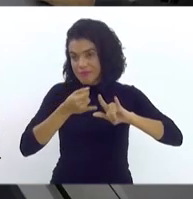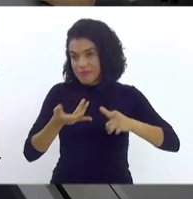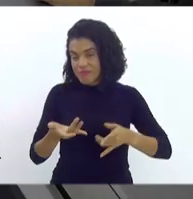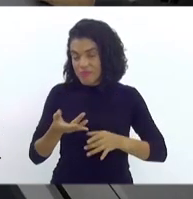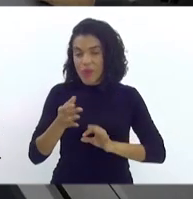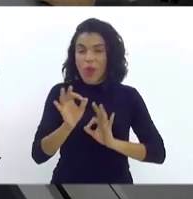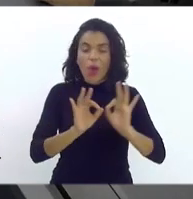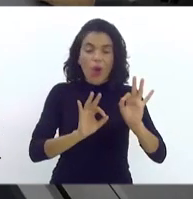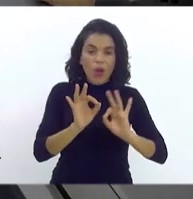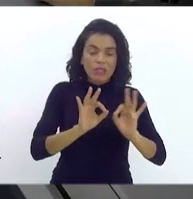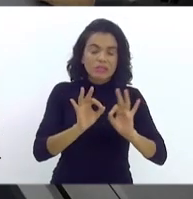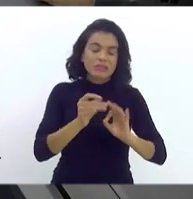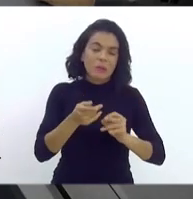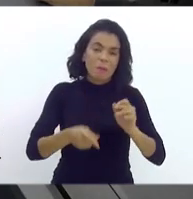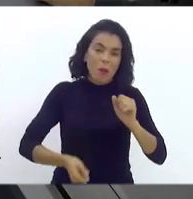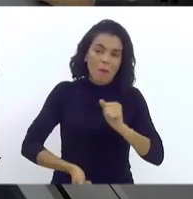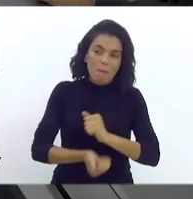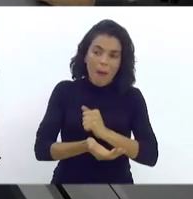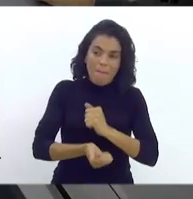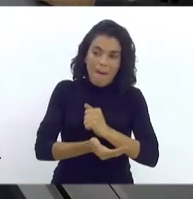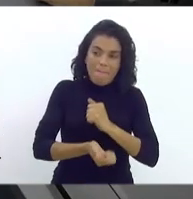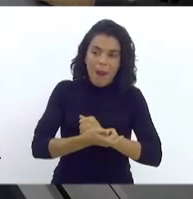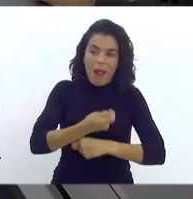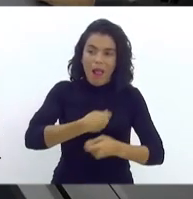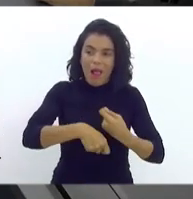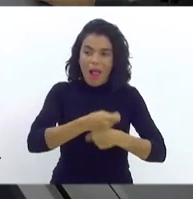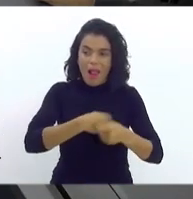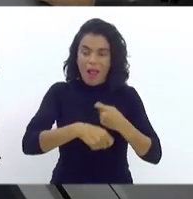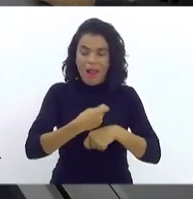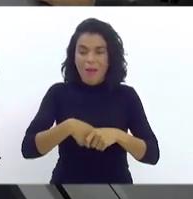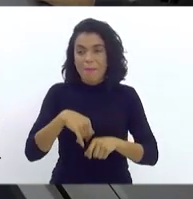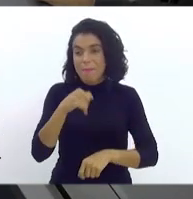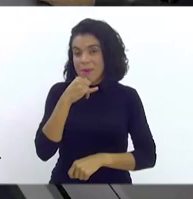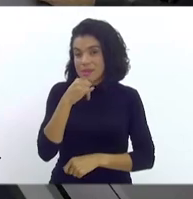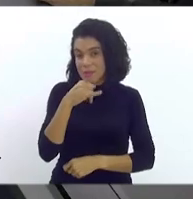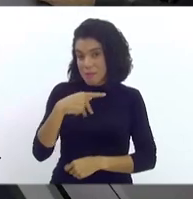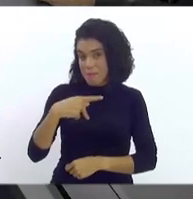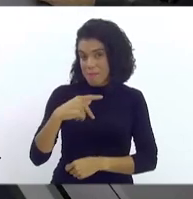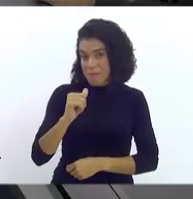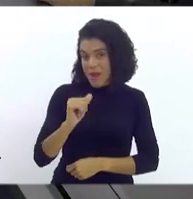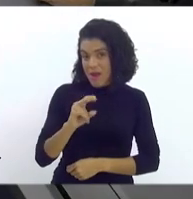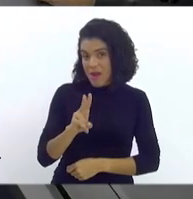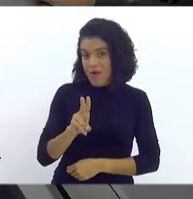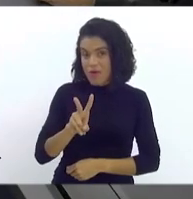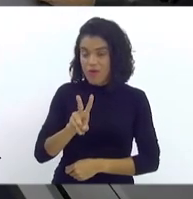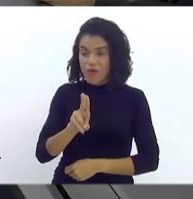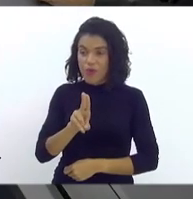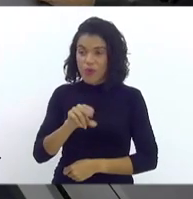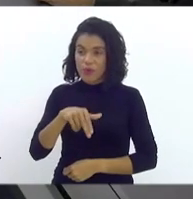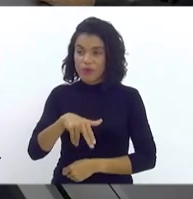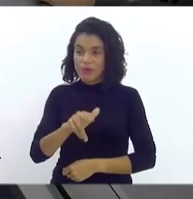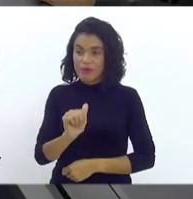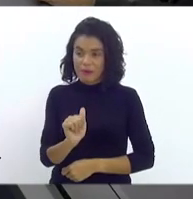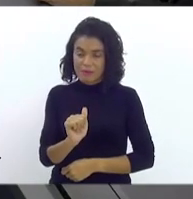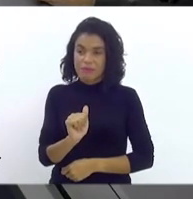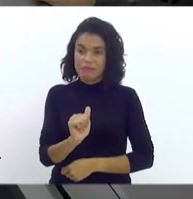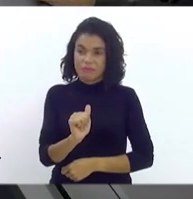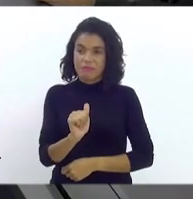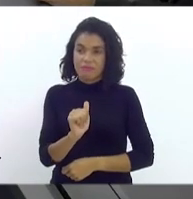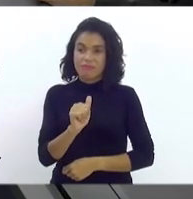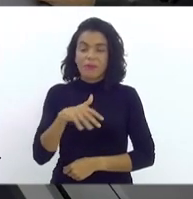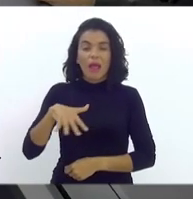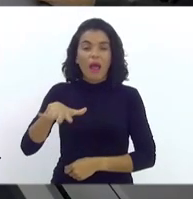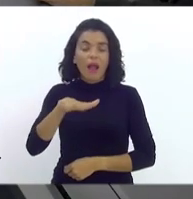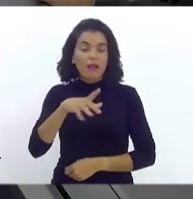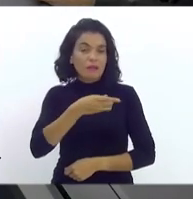organizações de narcotráfico, narcoterror, como nesse caso, por exemplo, da Pavuna. Eu sei que não é, é muito mais atinente ali a uma delegacia da